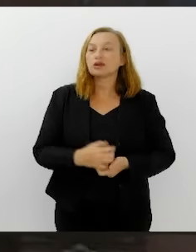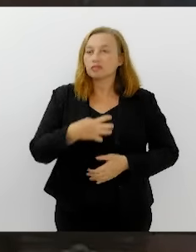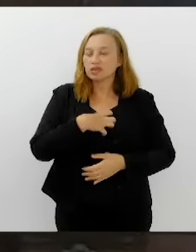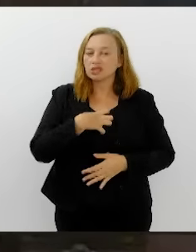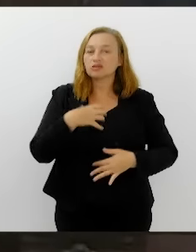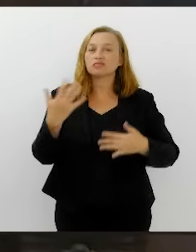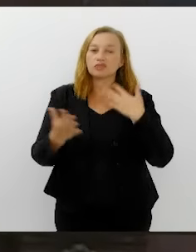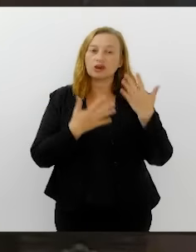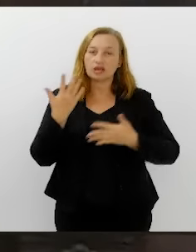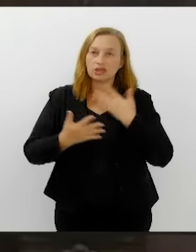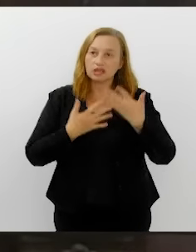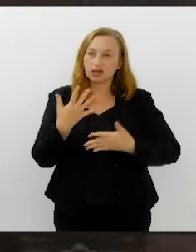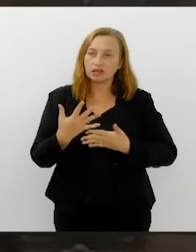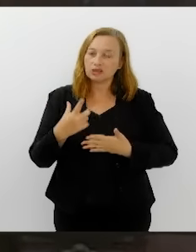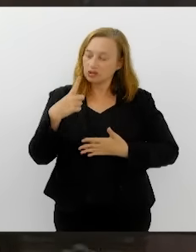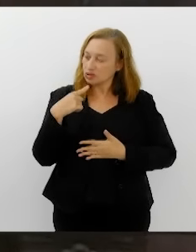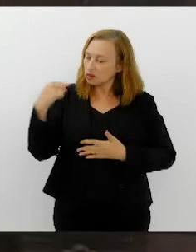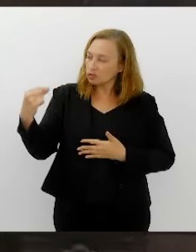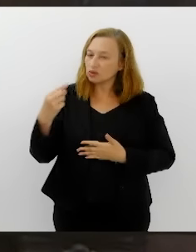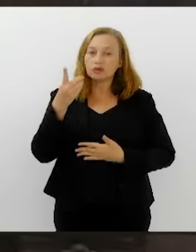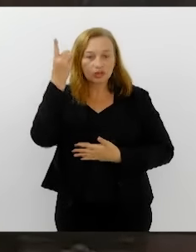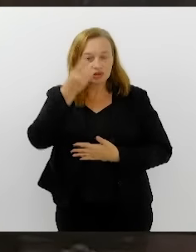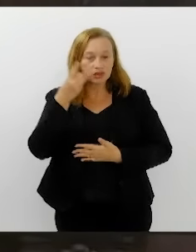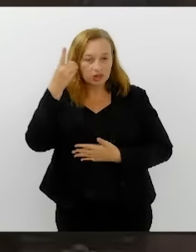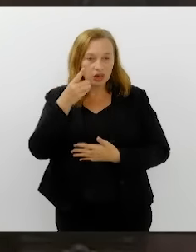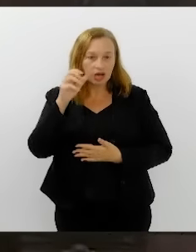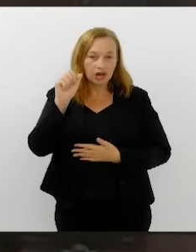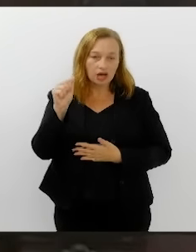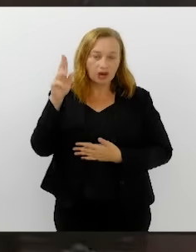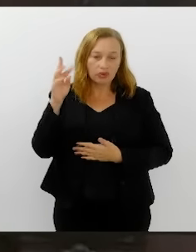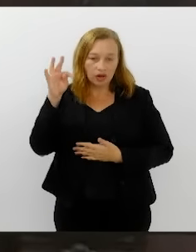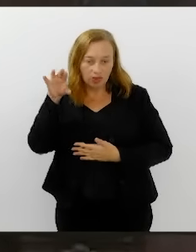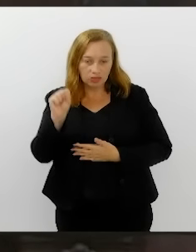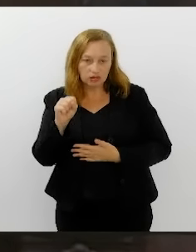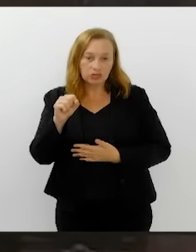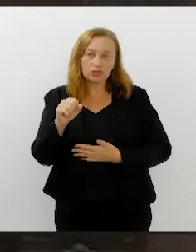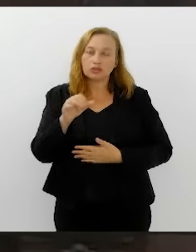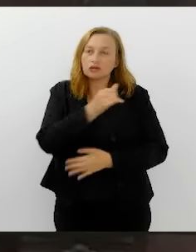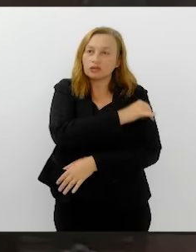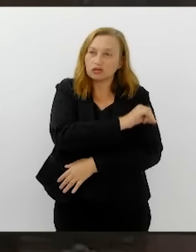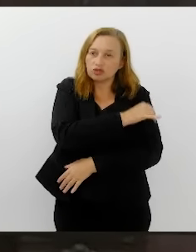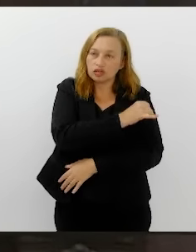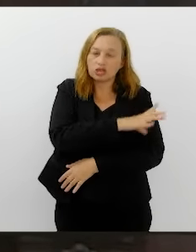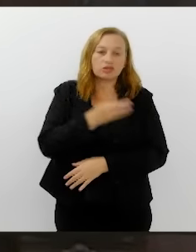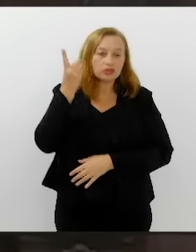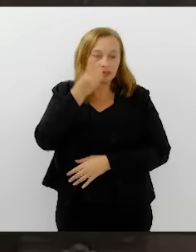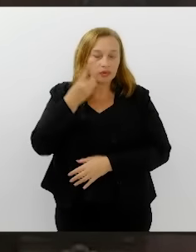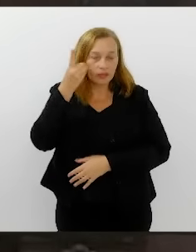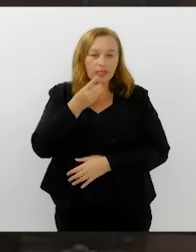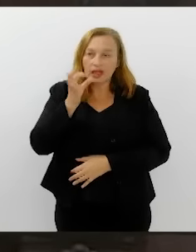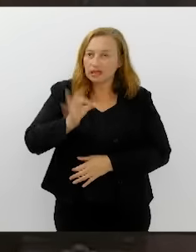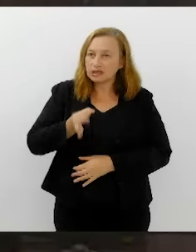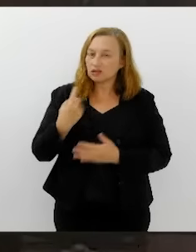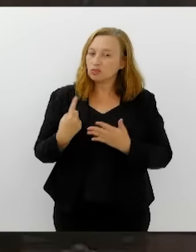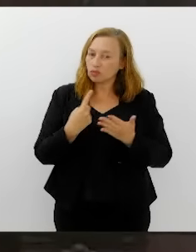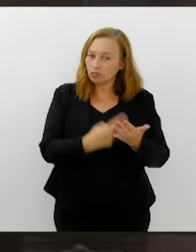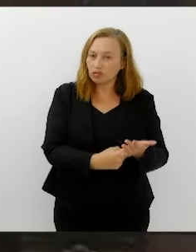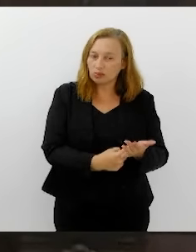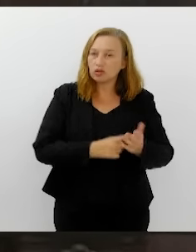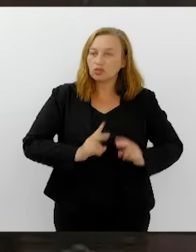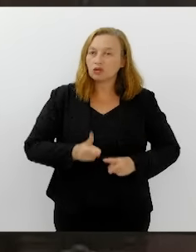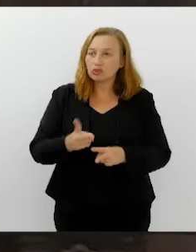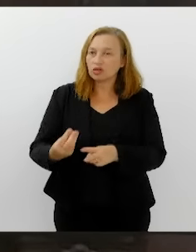honrado de ser escolhido deputado dos Arautos do Evangelho no Rio de Janeiro. Tenham a certeza do meu compromisso em manter